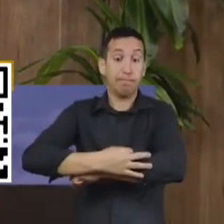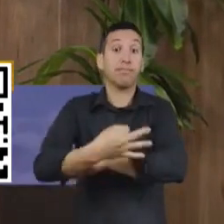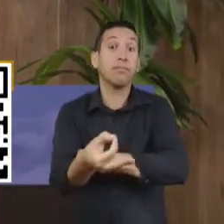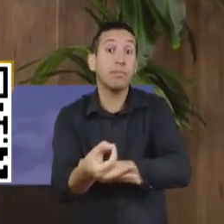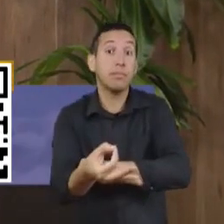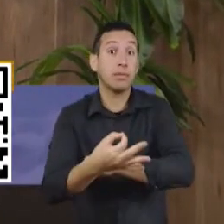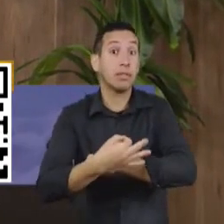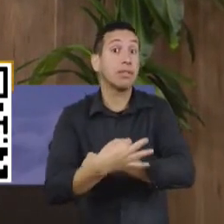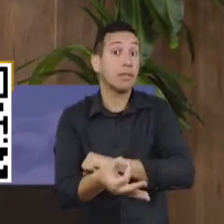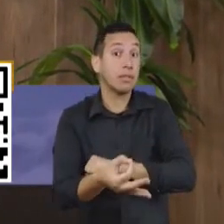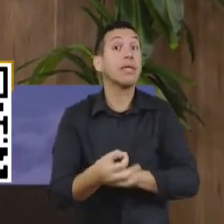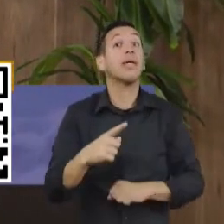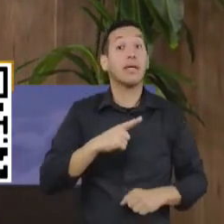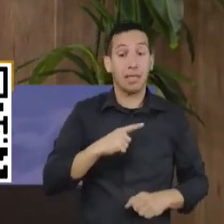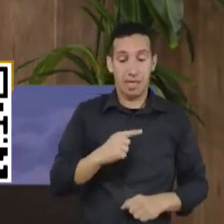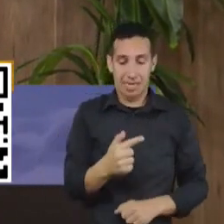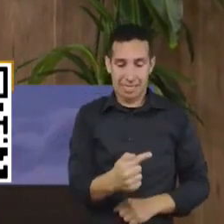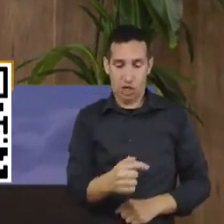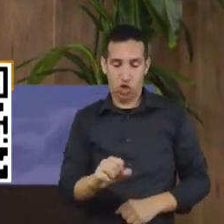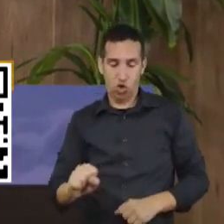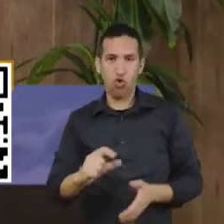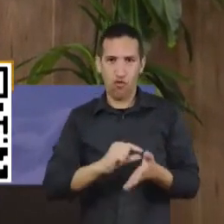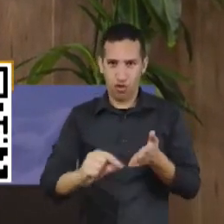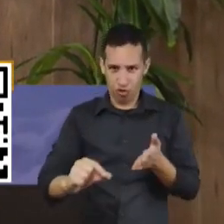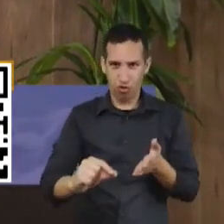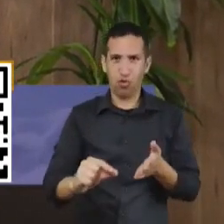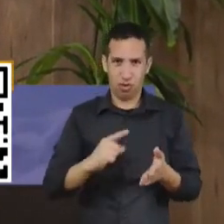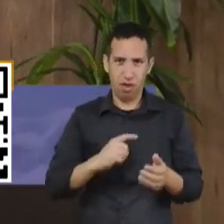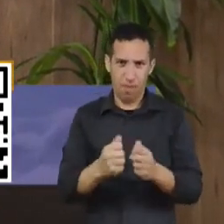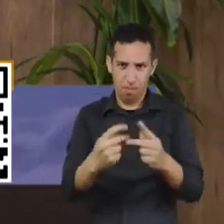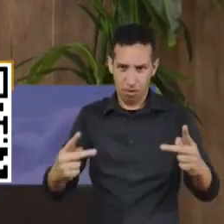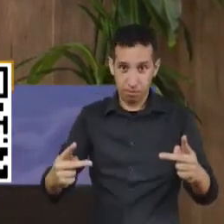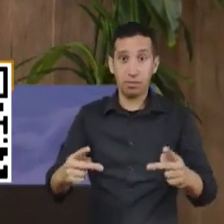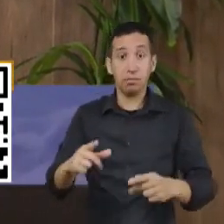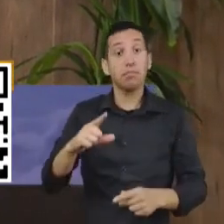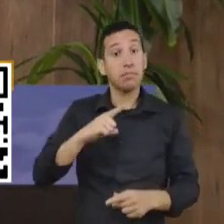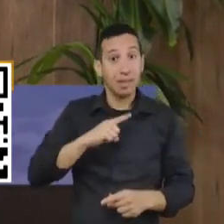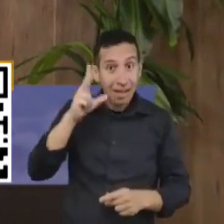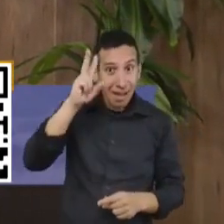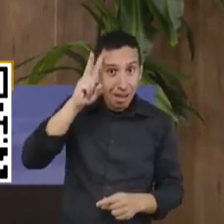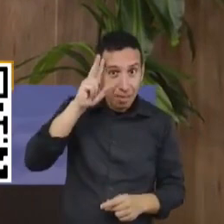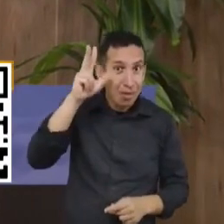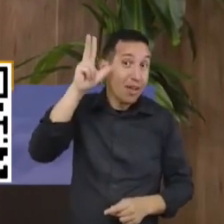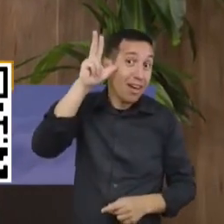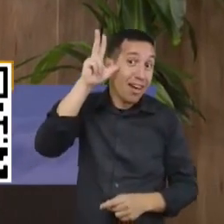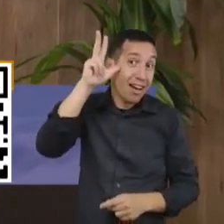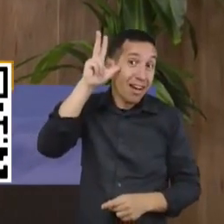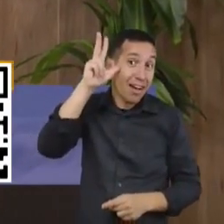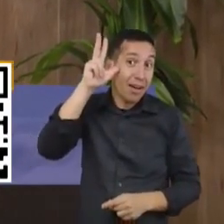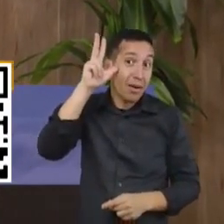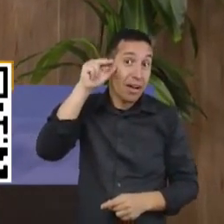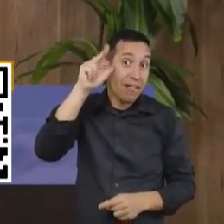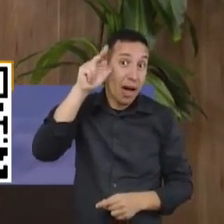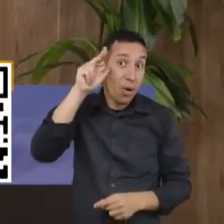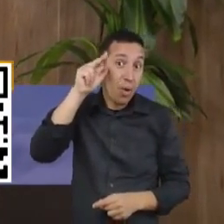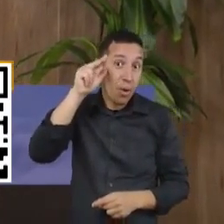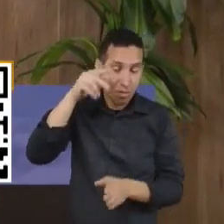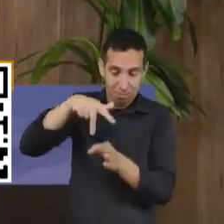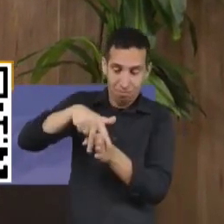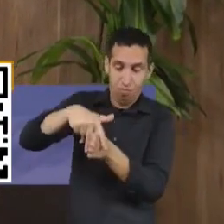está em Apocalipse 6 versos 78 que aparece então o cavalo amarelo que houve meu celular naquela hora agora eu reafirmo